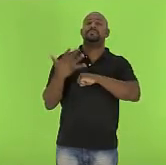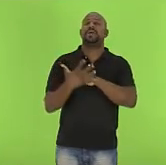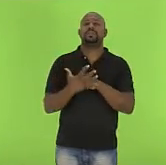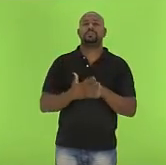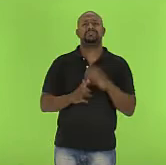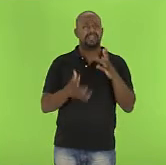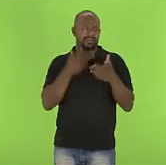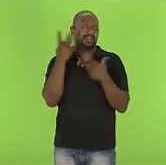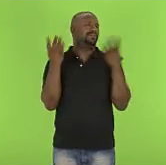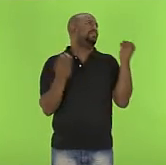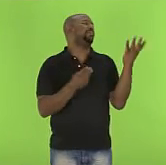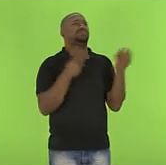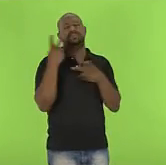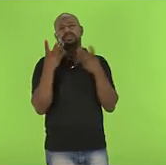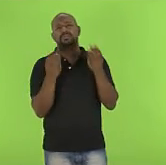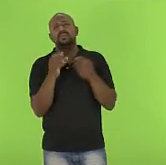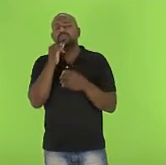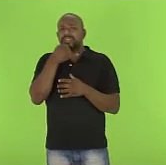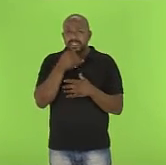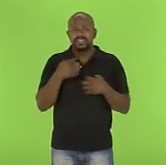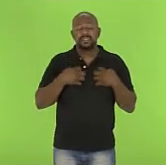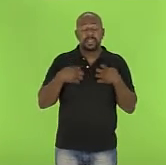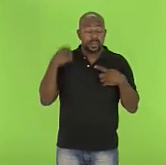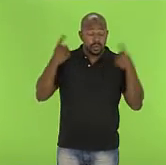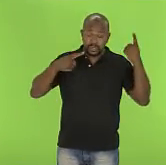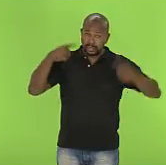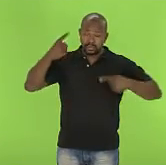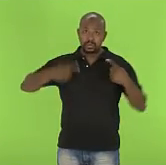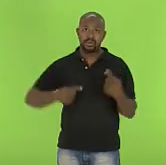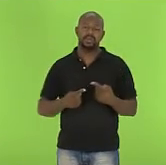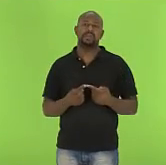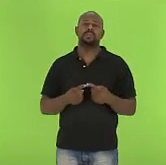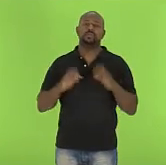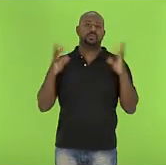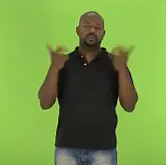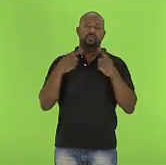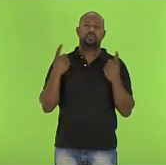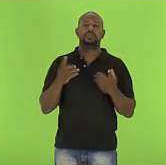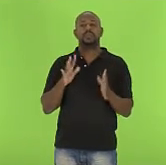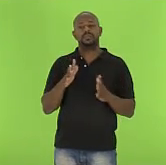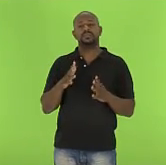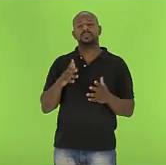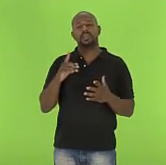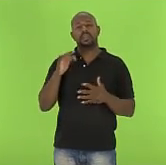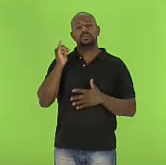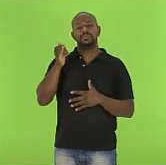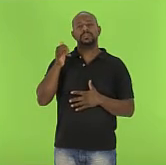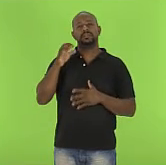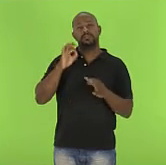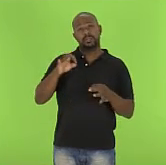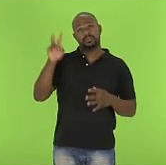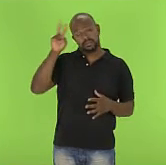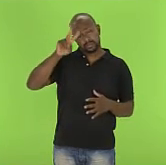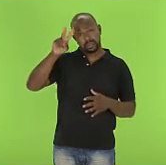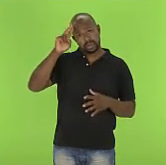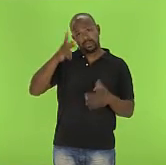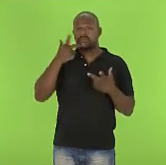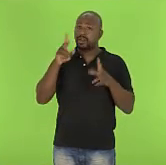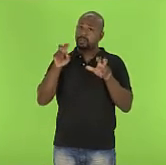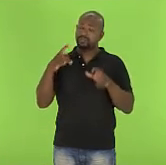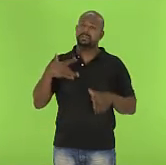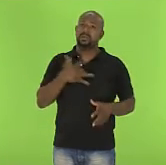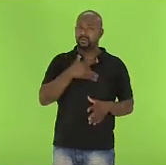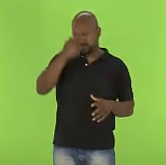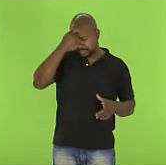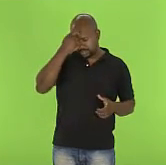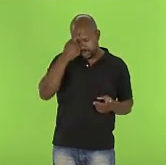sobre pandemia. Já falam muito sobre pandemia. É muito triste. É enlouquecedor isso tudo. Então a gente está contando, na verdade, uma história que fala